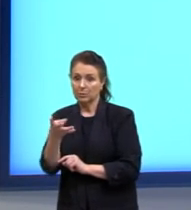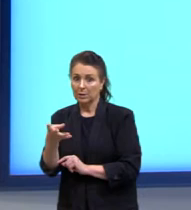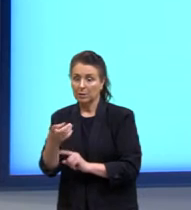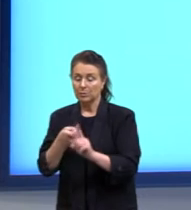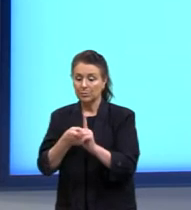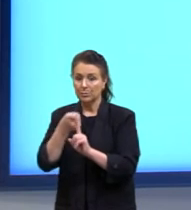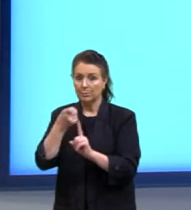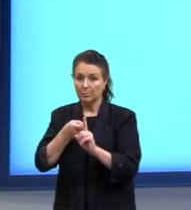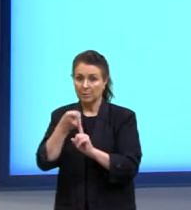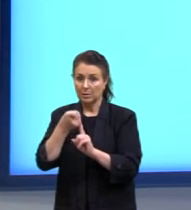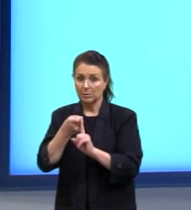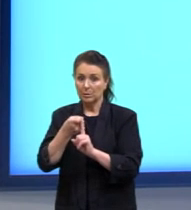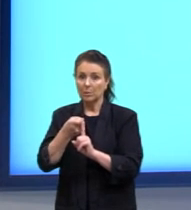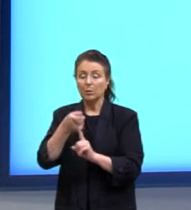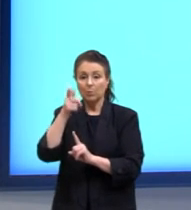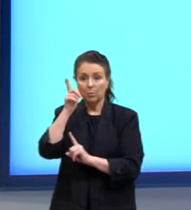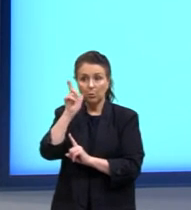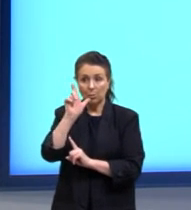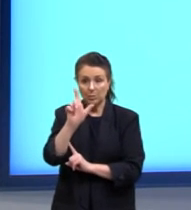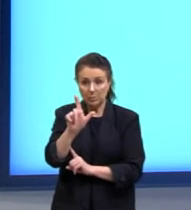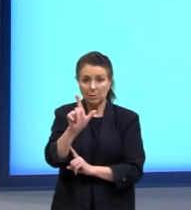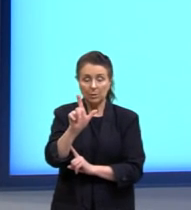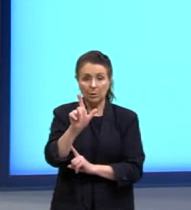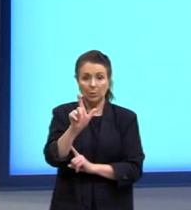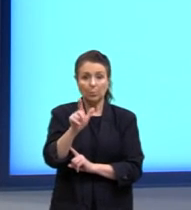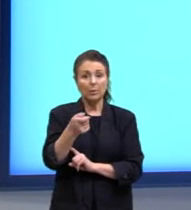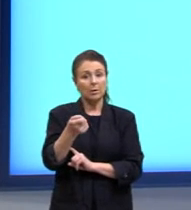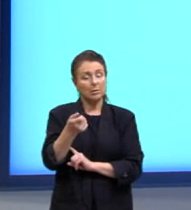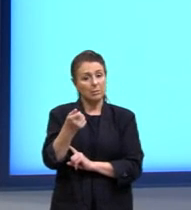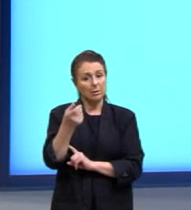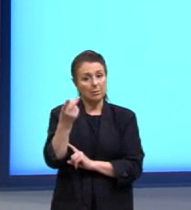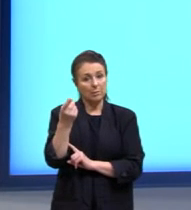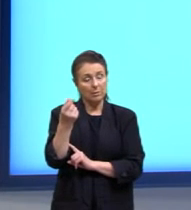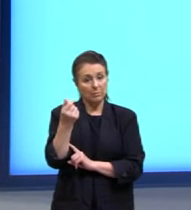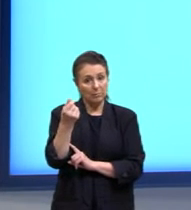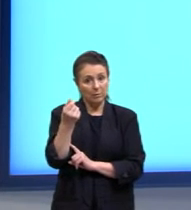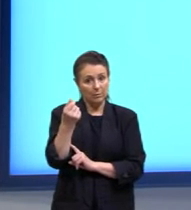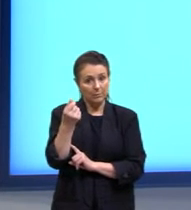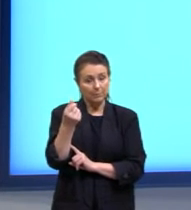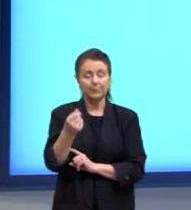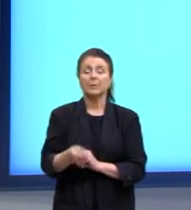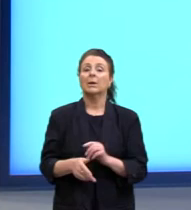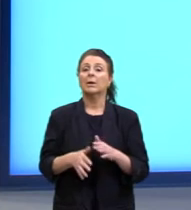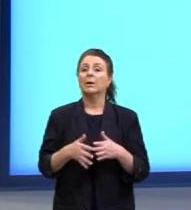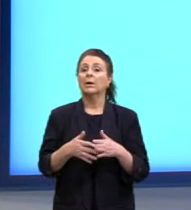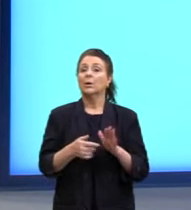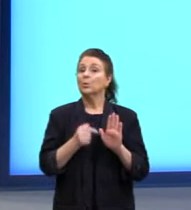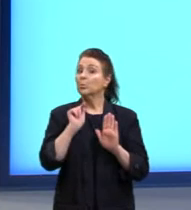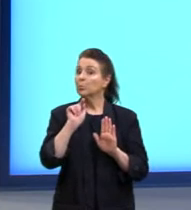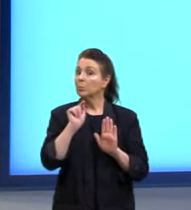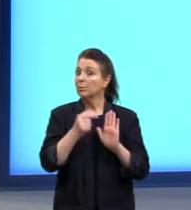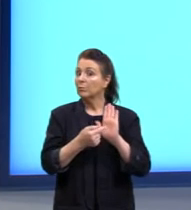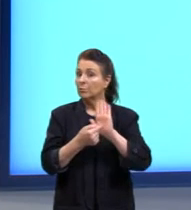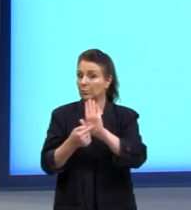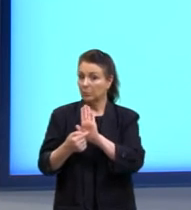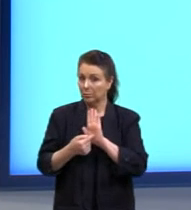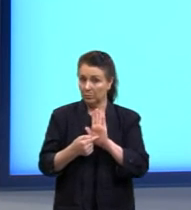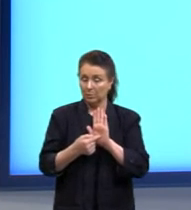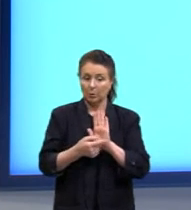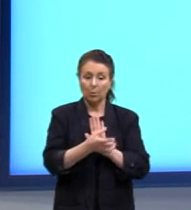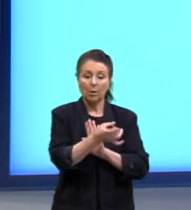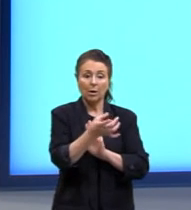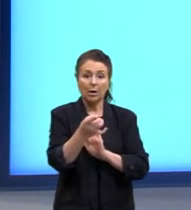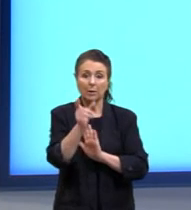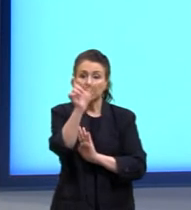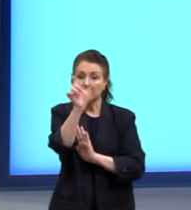meses em que foi obtido né esse faturamento Nas condições apresentadas os representantes